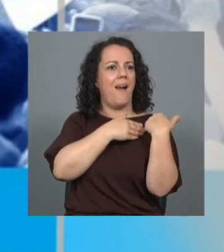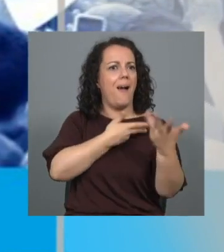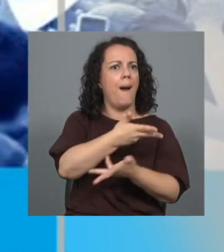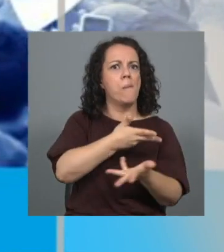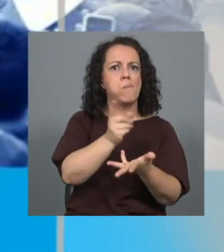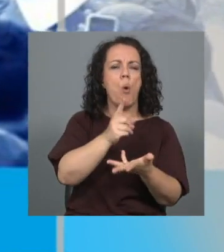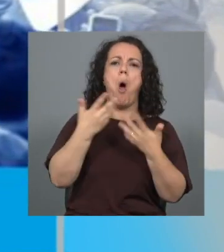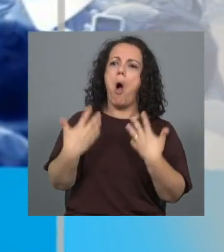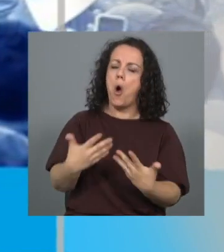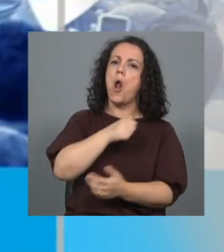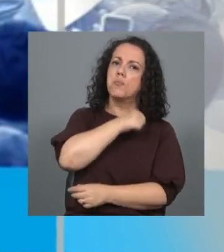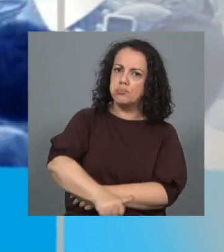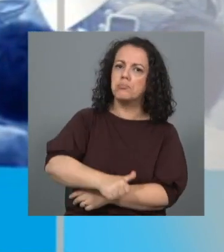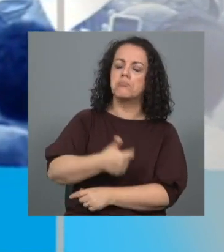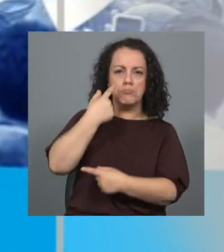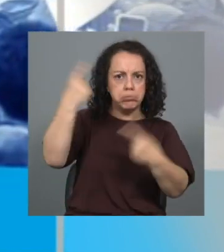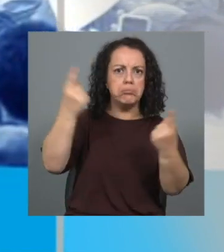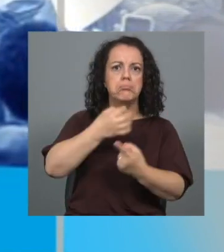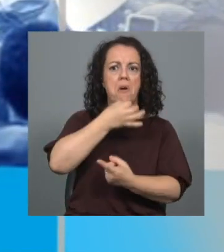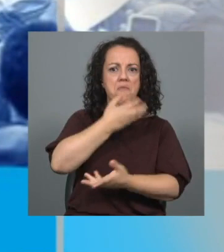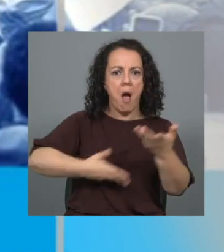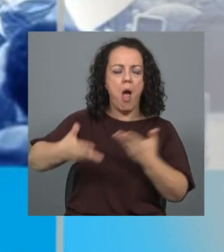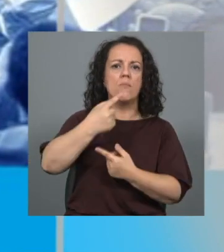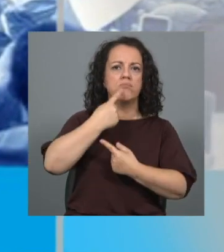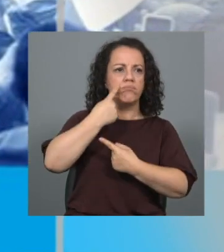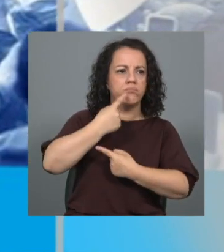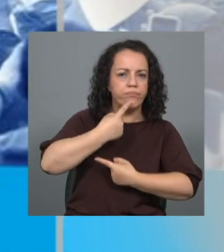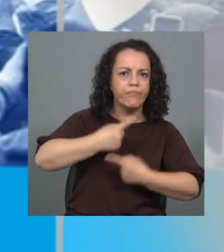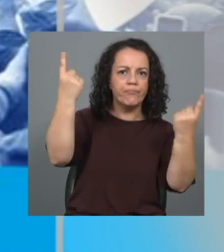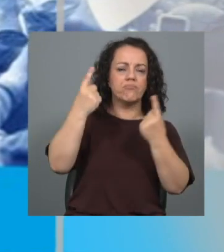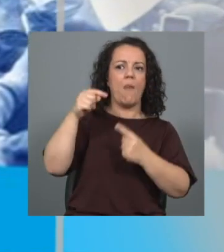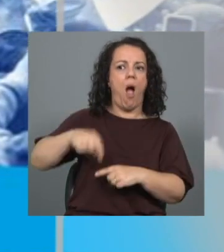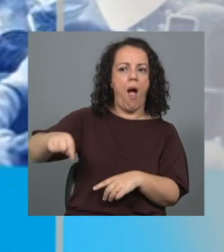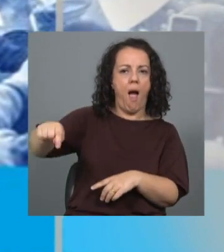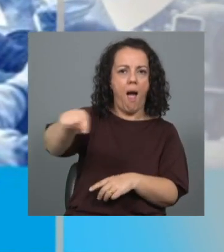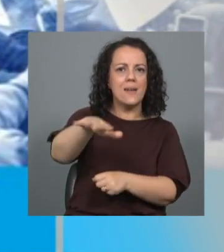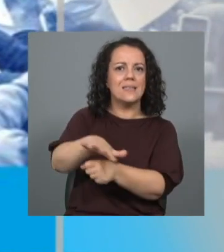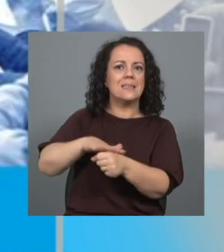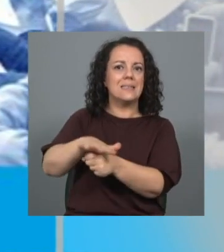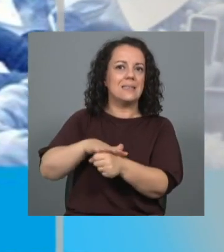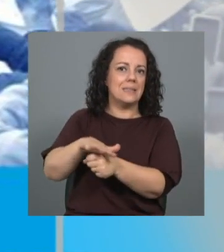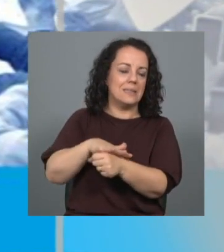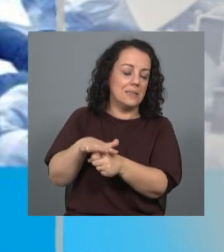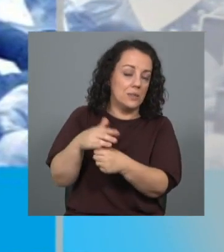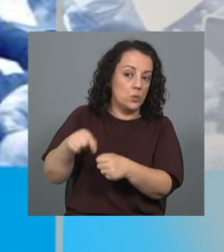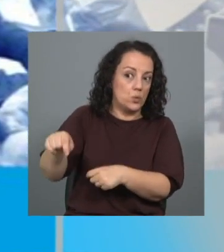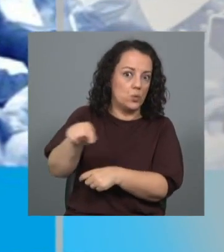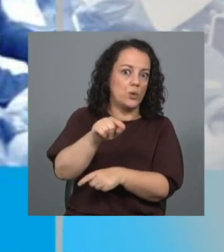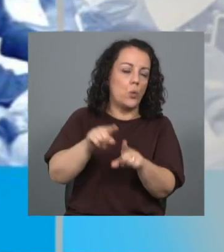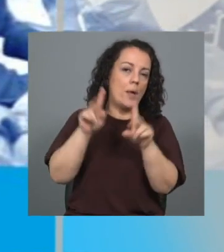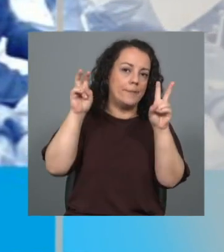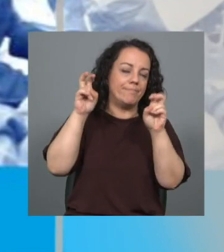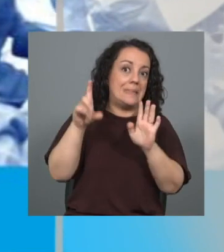parecem mais dispostos a falar e até a denunciar situações menos